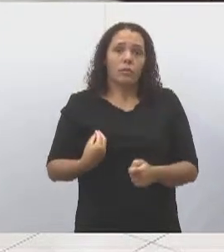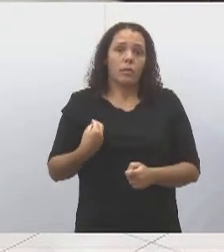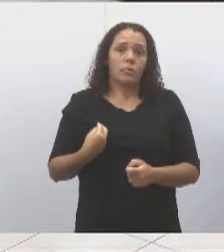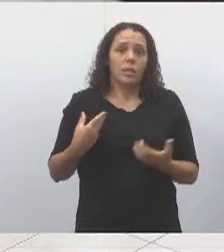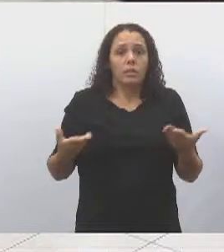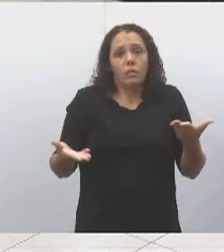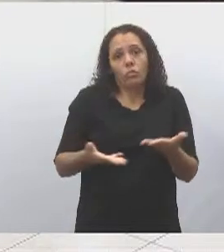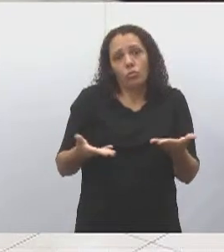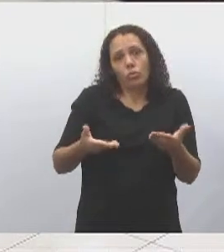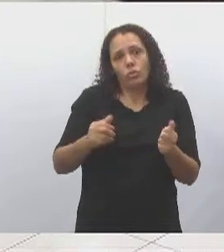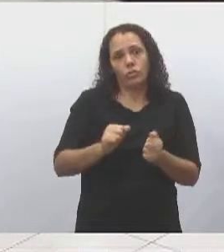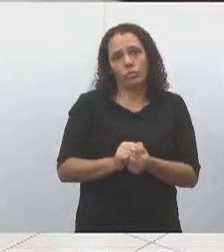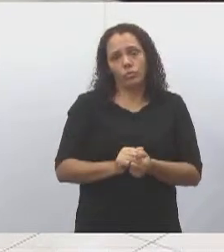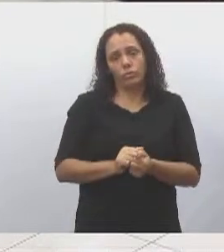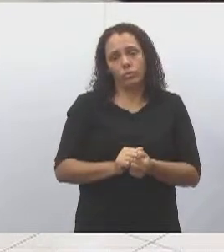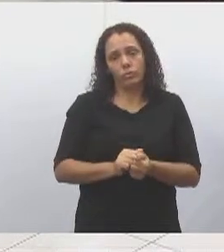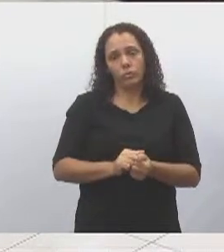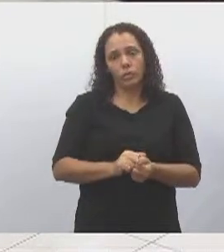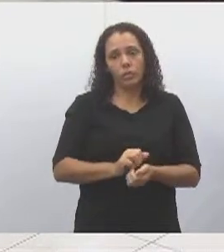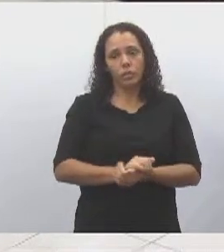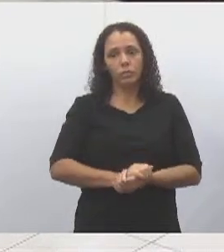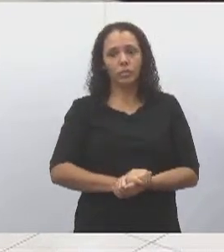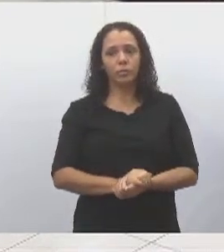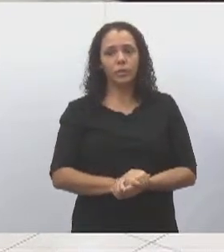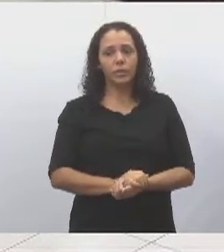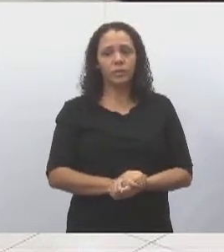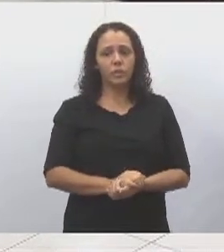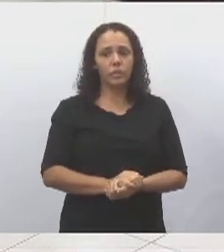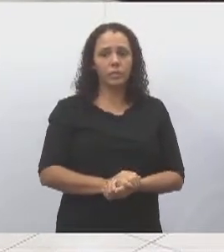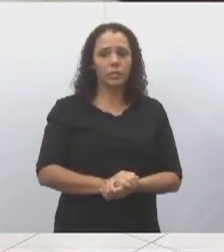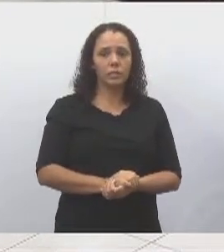o prefeito. Presidente.